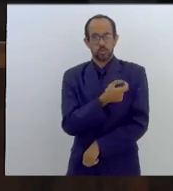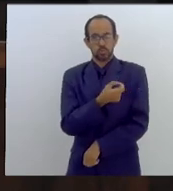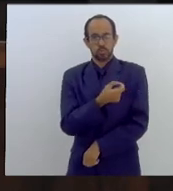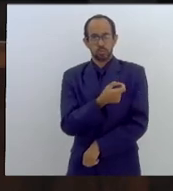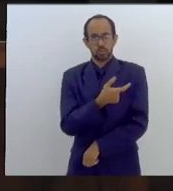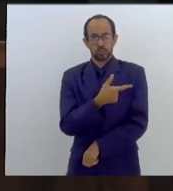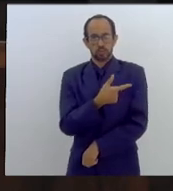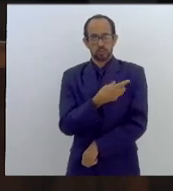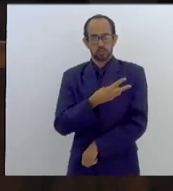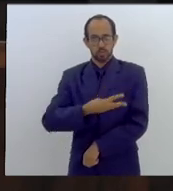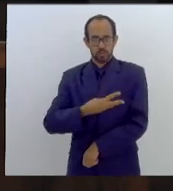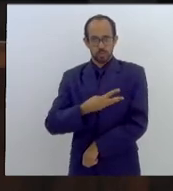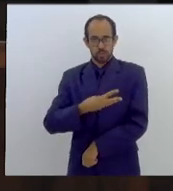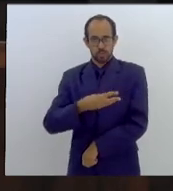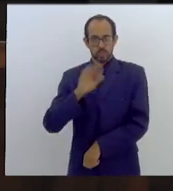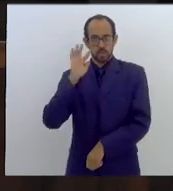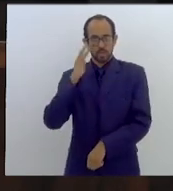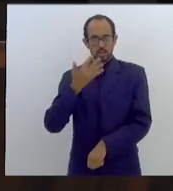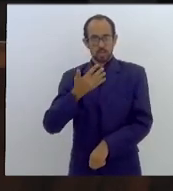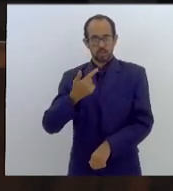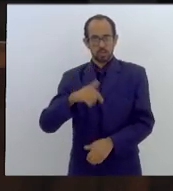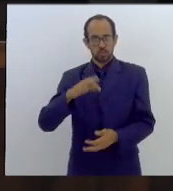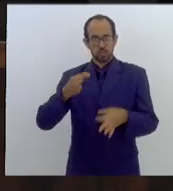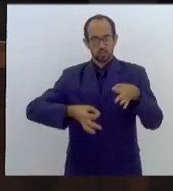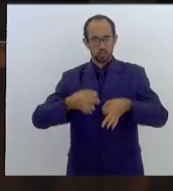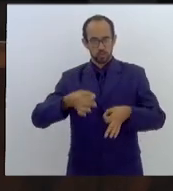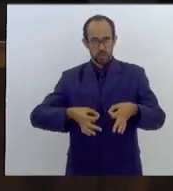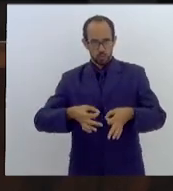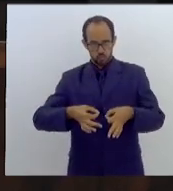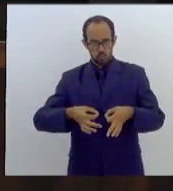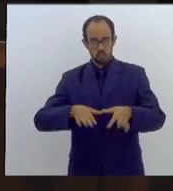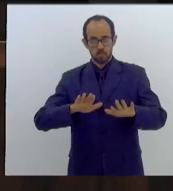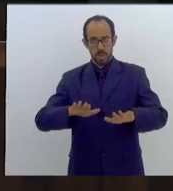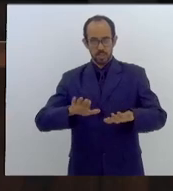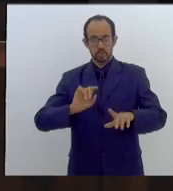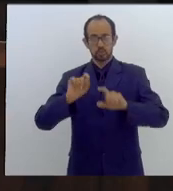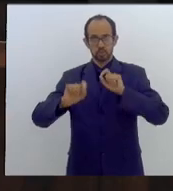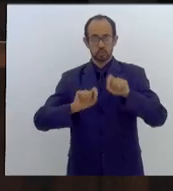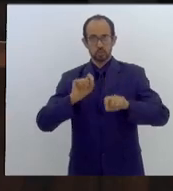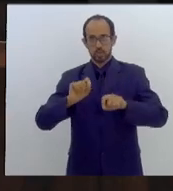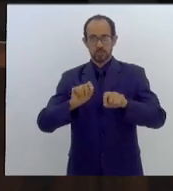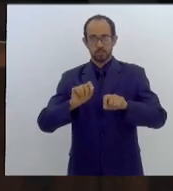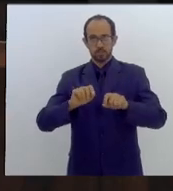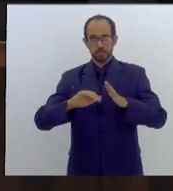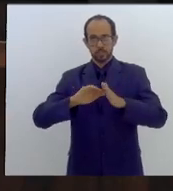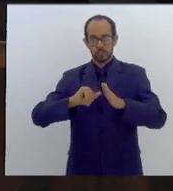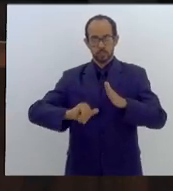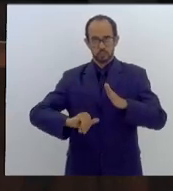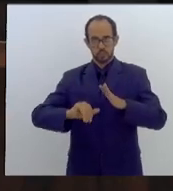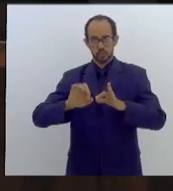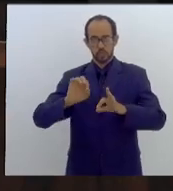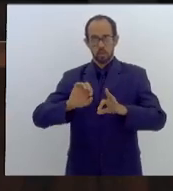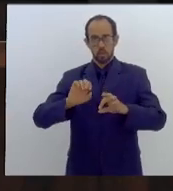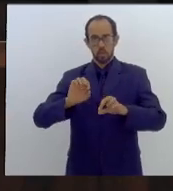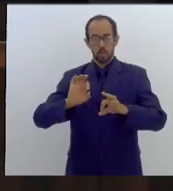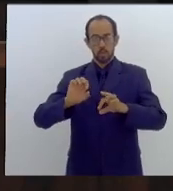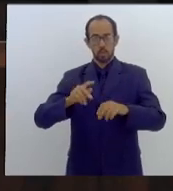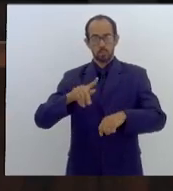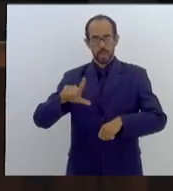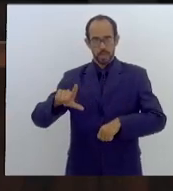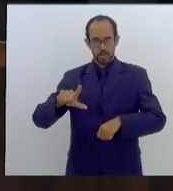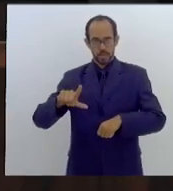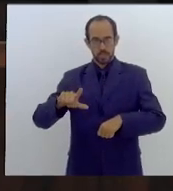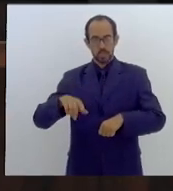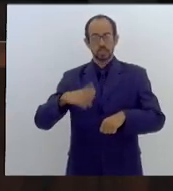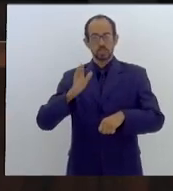em cima dessa decisão judicial. O fato é, nós retiramos o projeto de pauta, o projeto recebeu emenda,